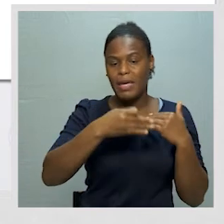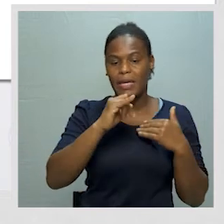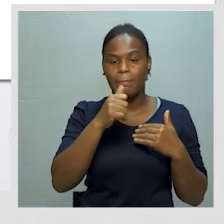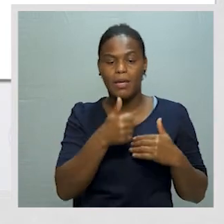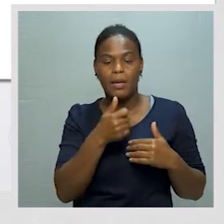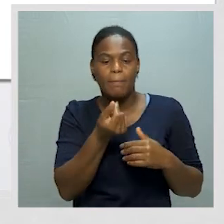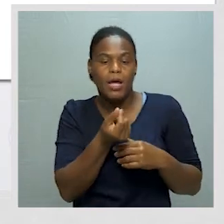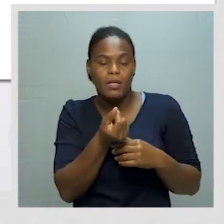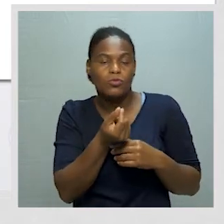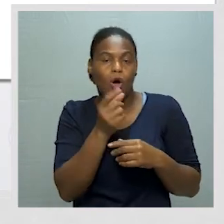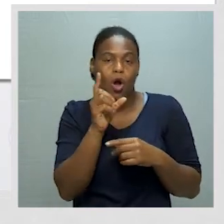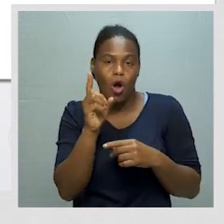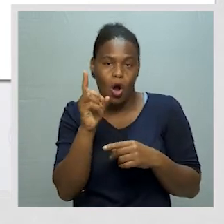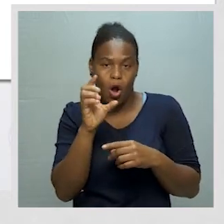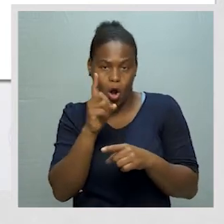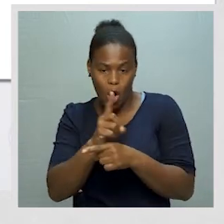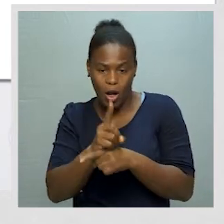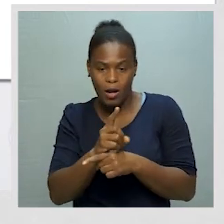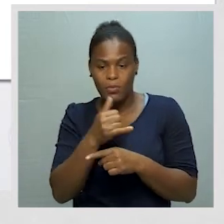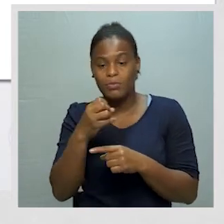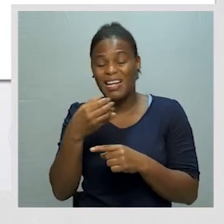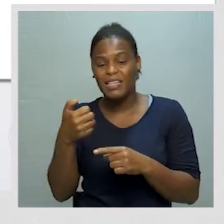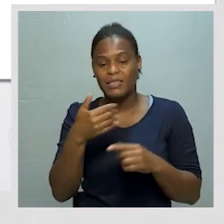preços constantes de 2015 é